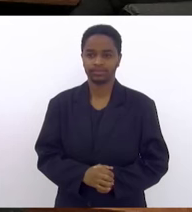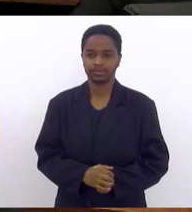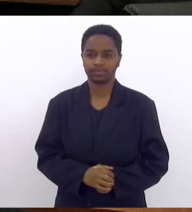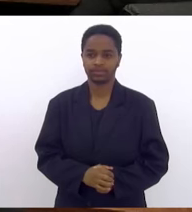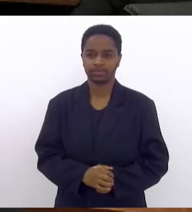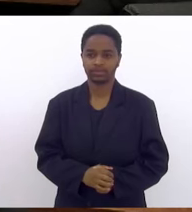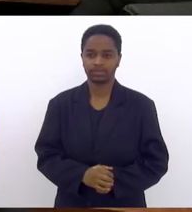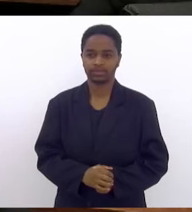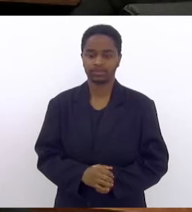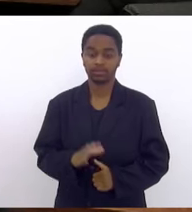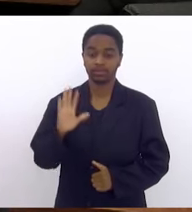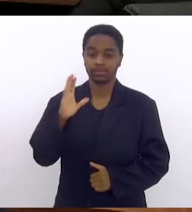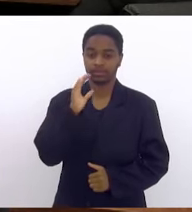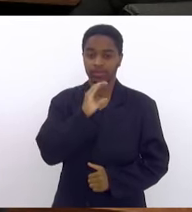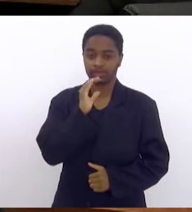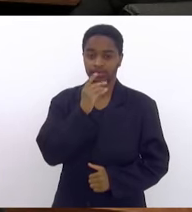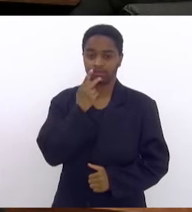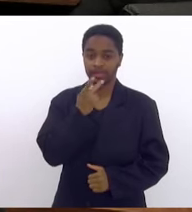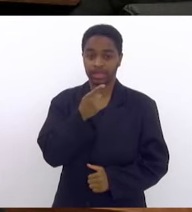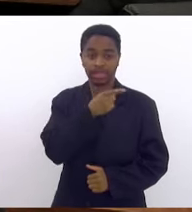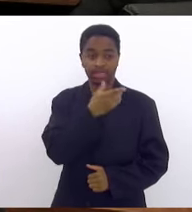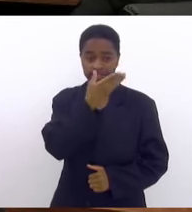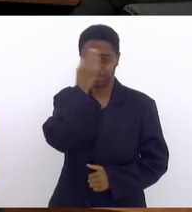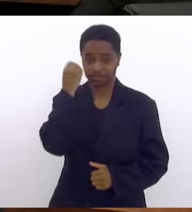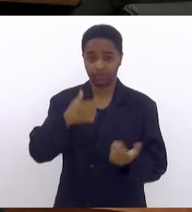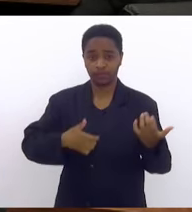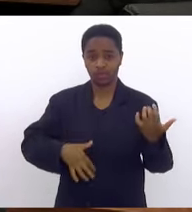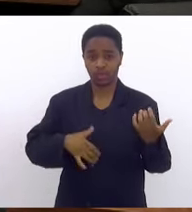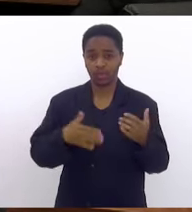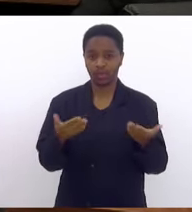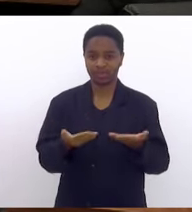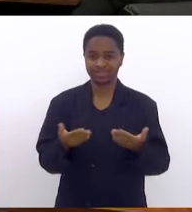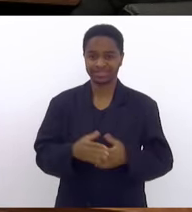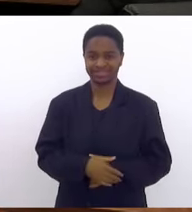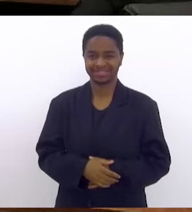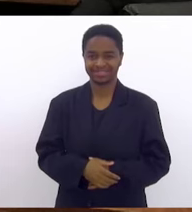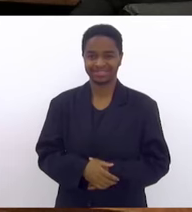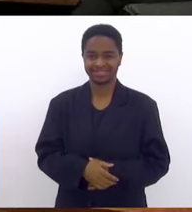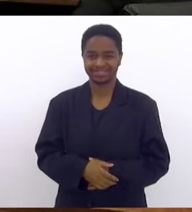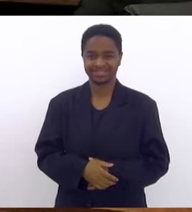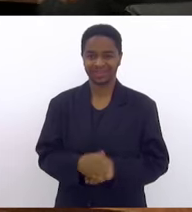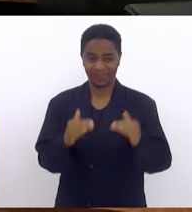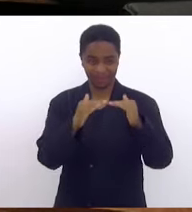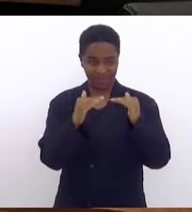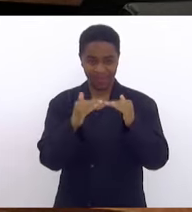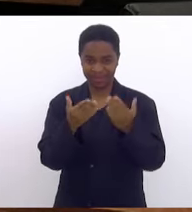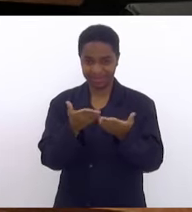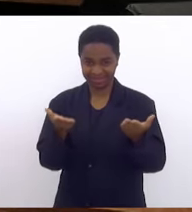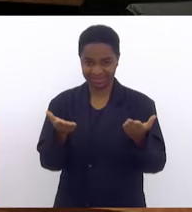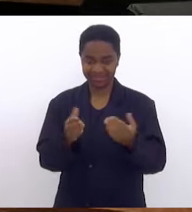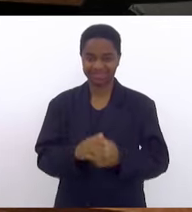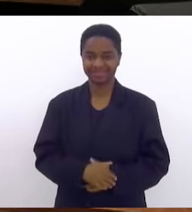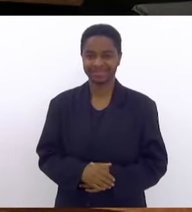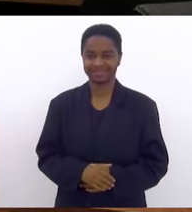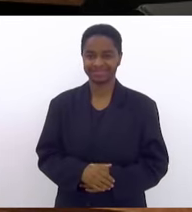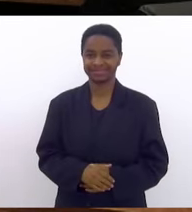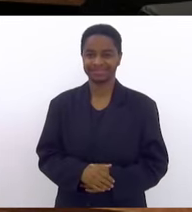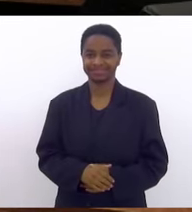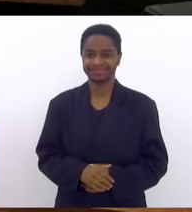Pela ordem aqui, o Edu esqueceu o violão hoje, gente. Ah, não. Vocês concordam comigo?